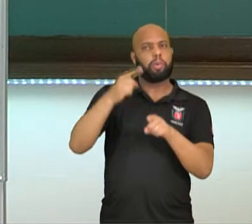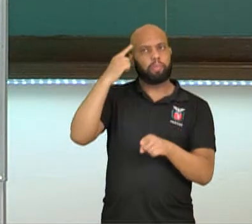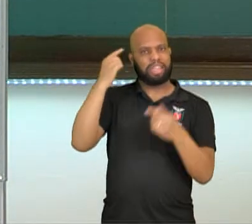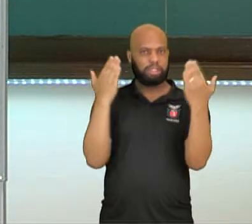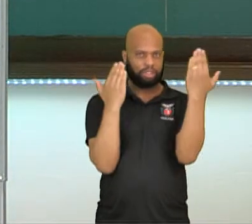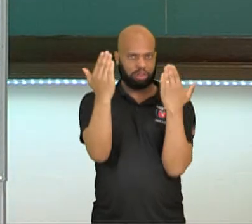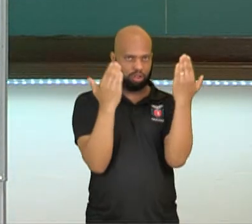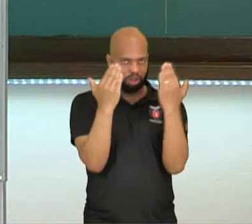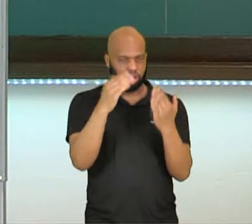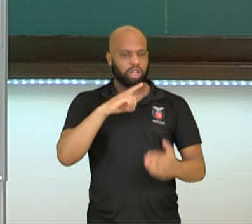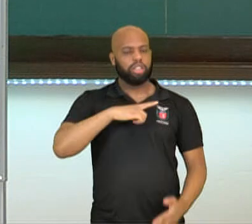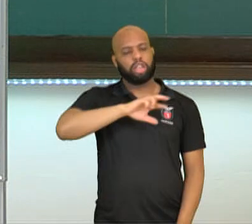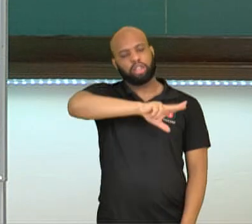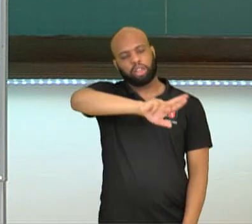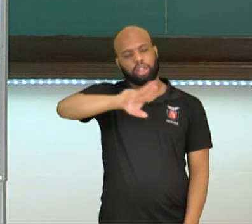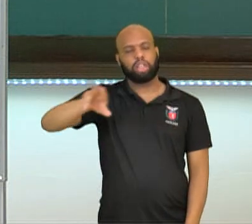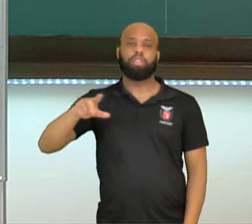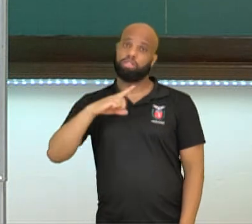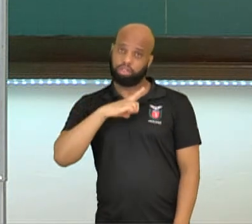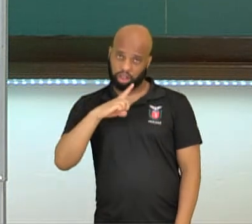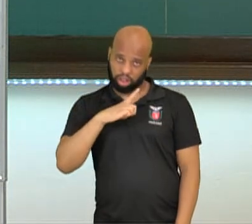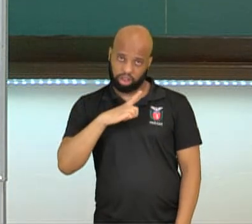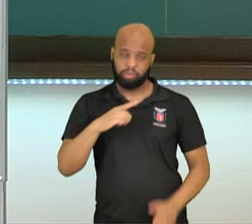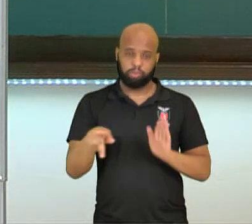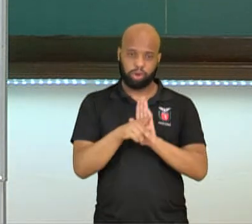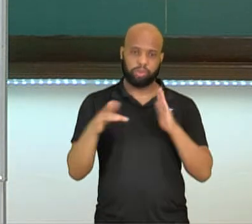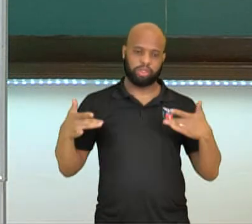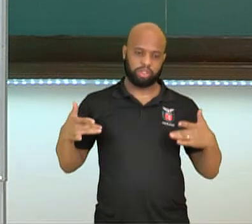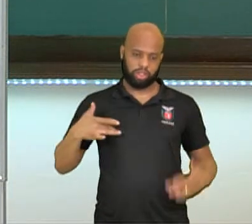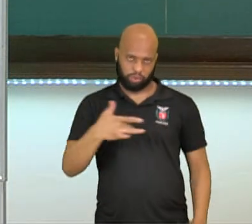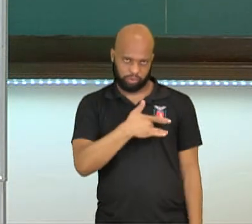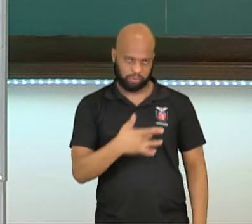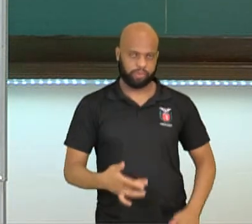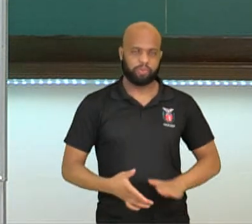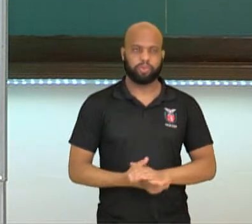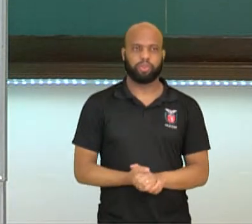também traz inúmeros benefícios para a nossa saúde.